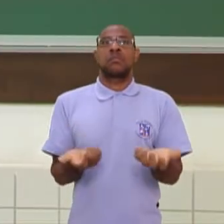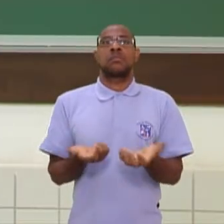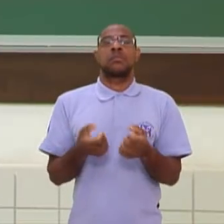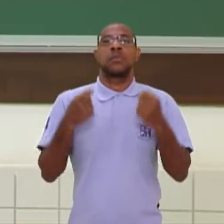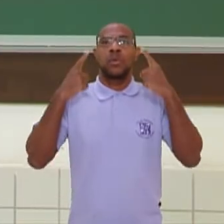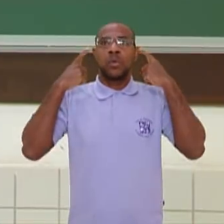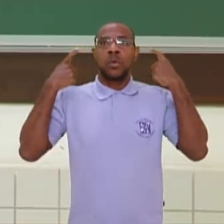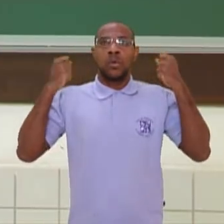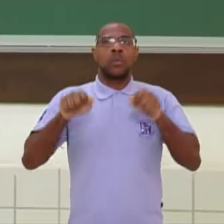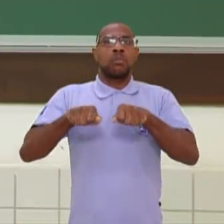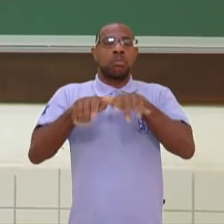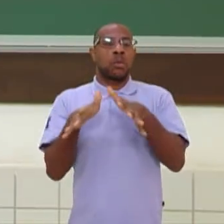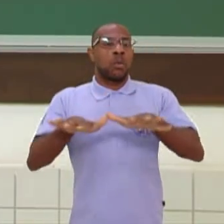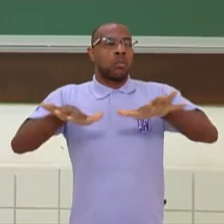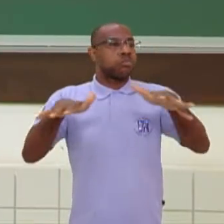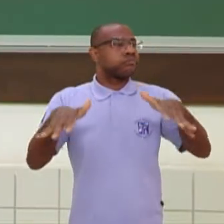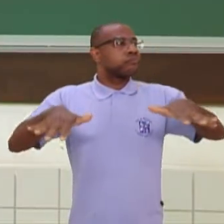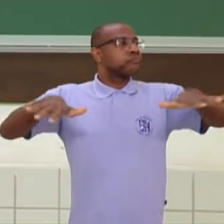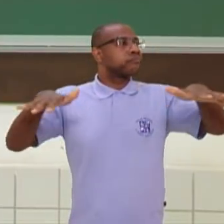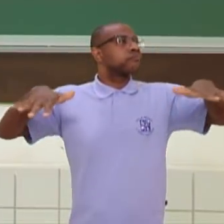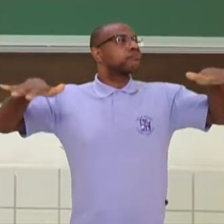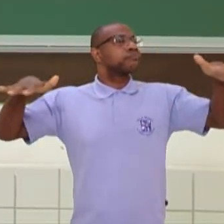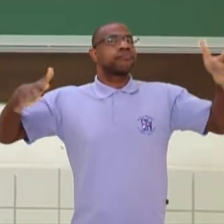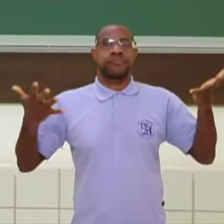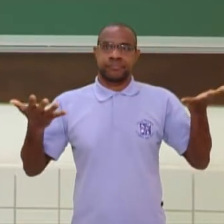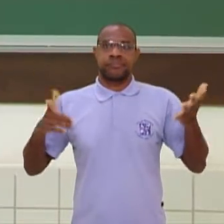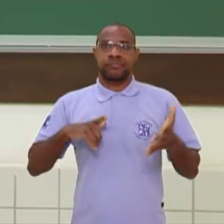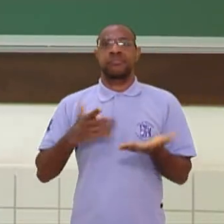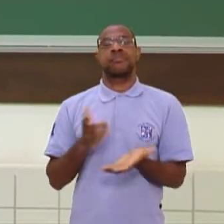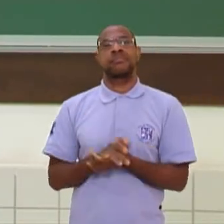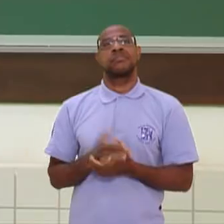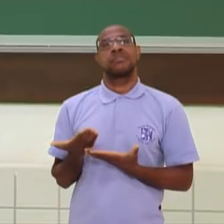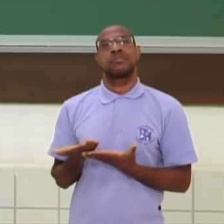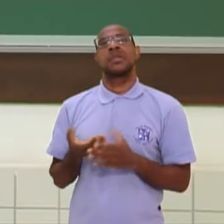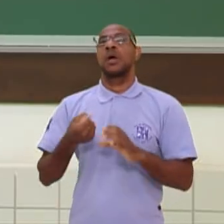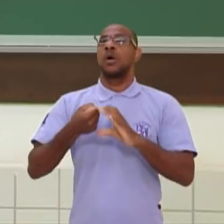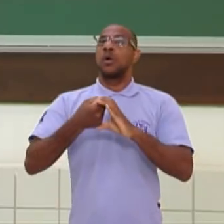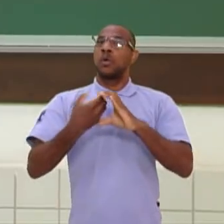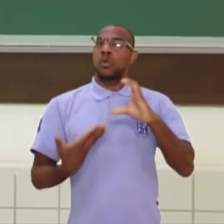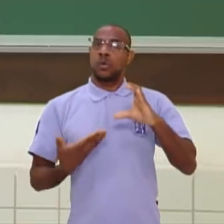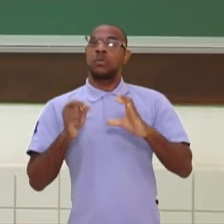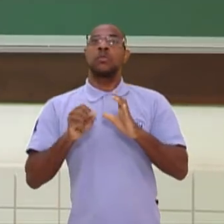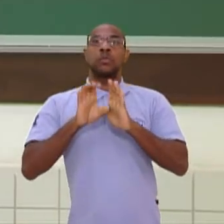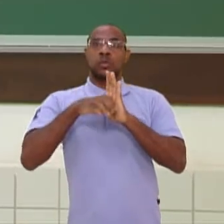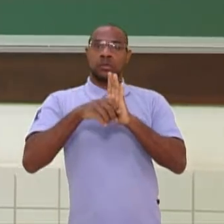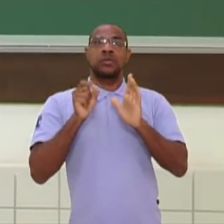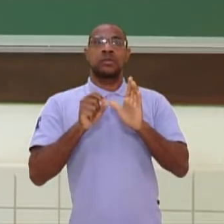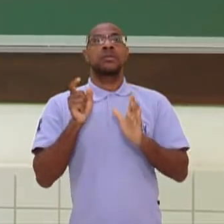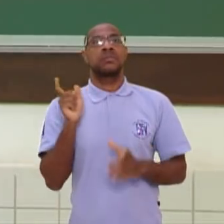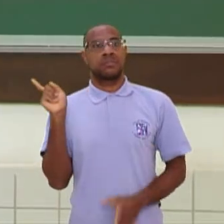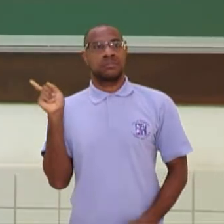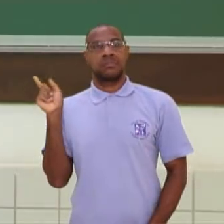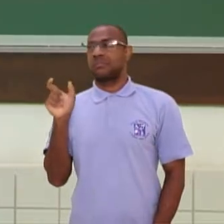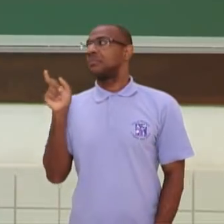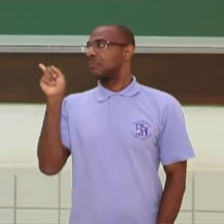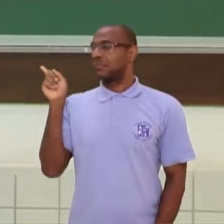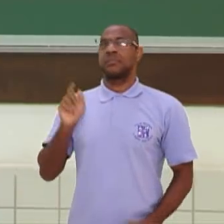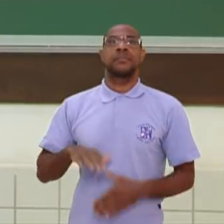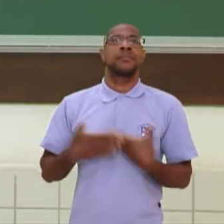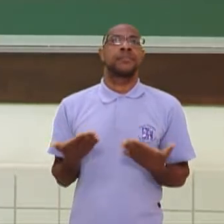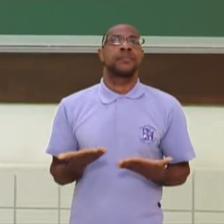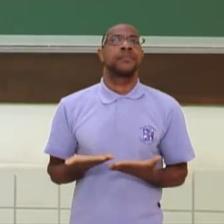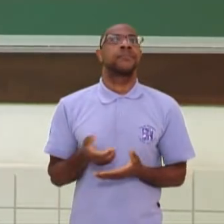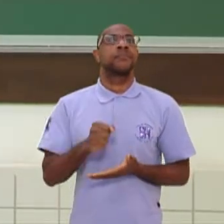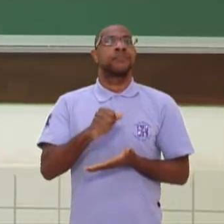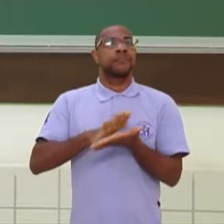vai estar se propagando por aquele espaço. Então isso é uma característica que temos ali do conceito tridimensional, ok? Vamos aqui avançar a tela novamente? Então